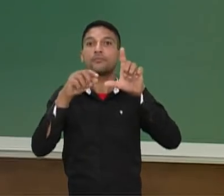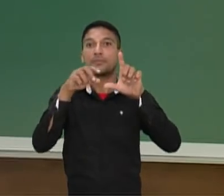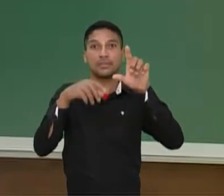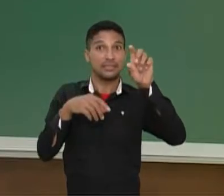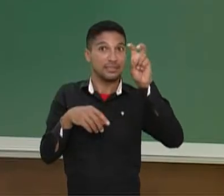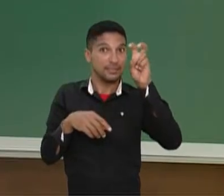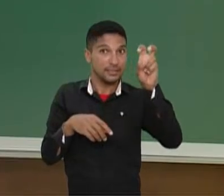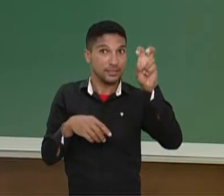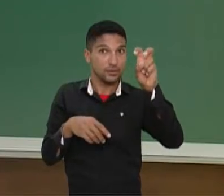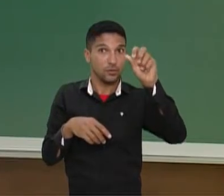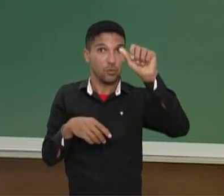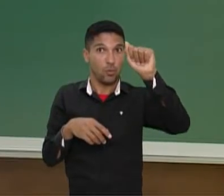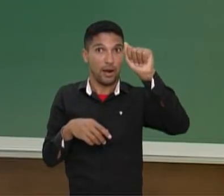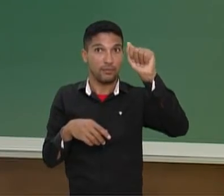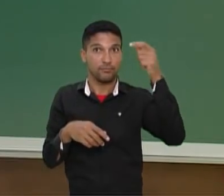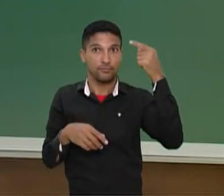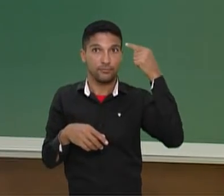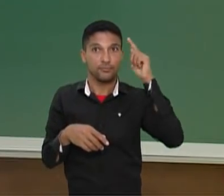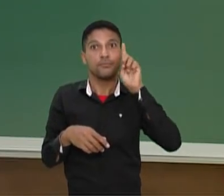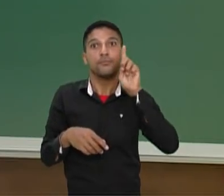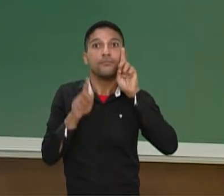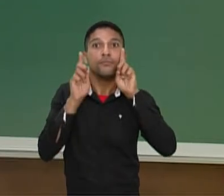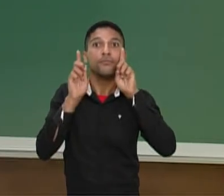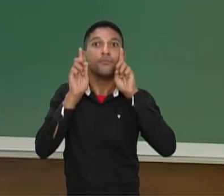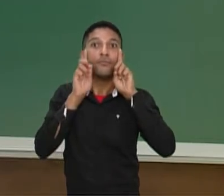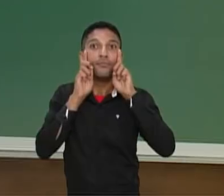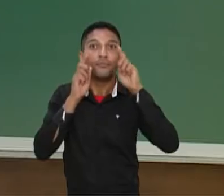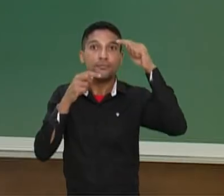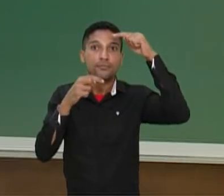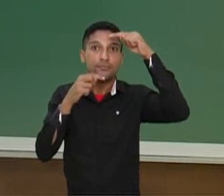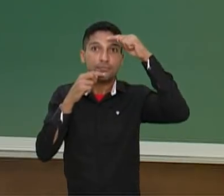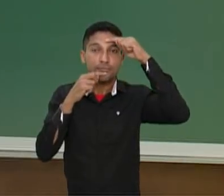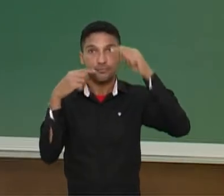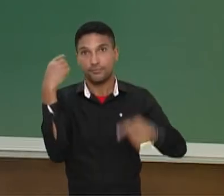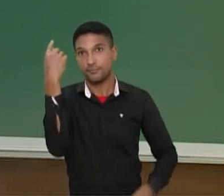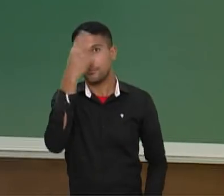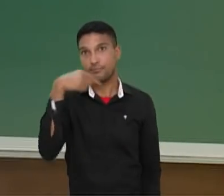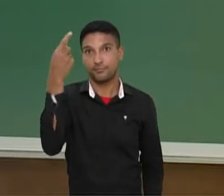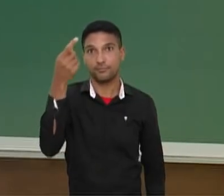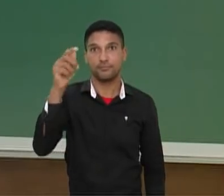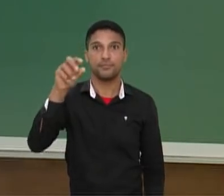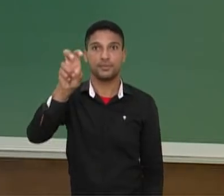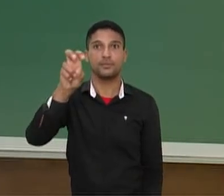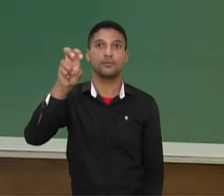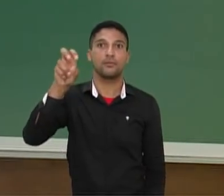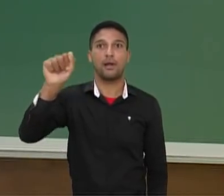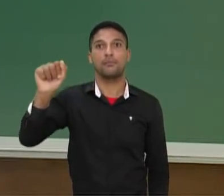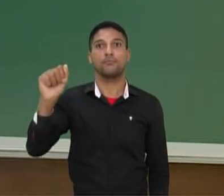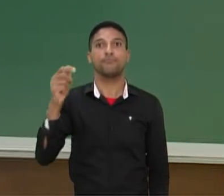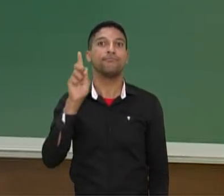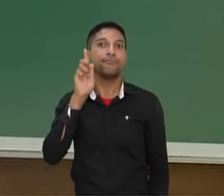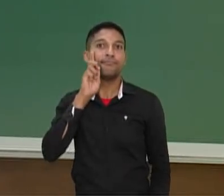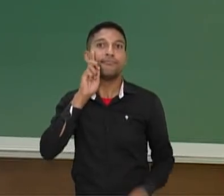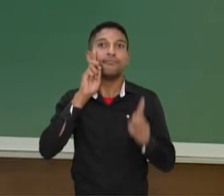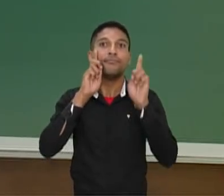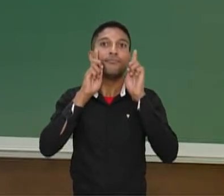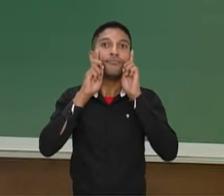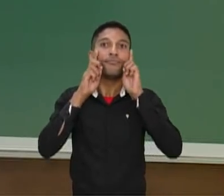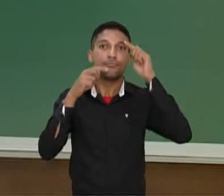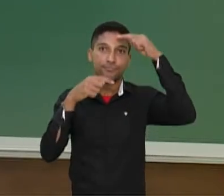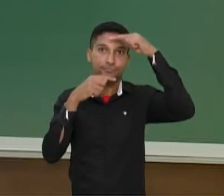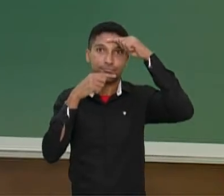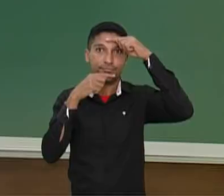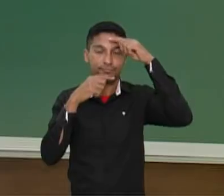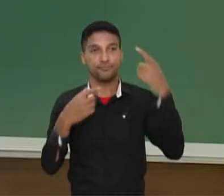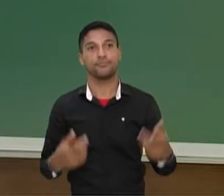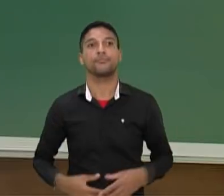é o lado do quadrado. Fácil, né? Tranquilo? Foi, né? Espero que seja mesmo. Vamos lá